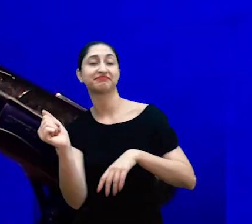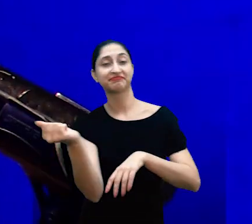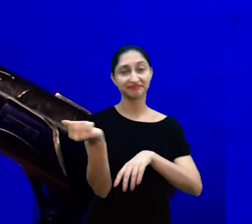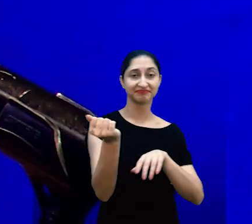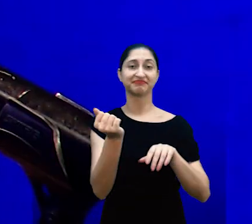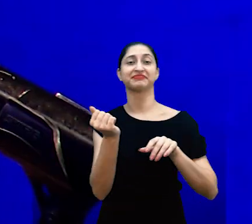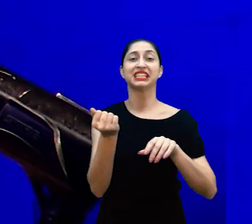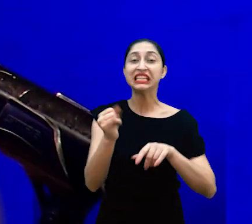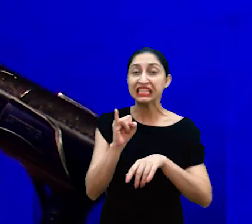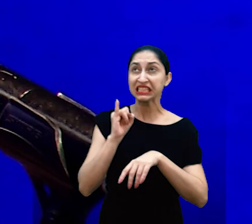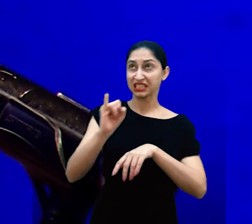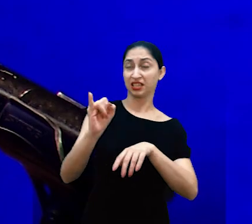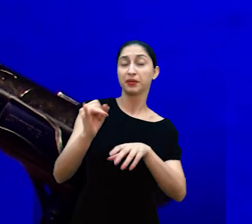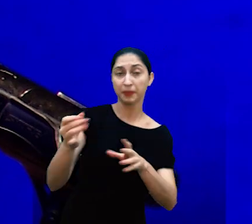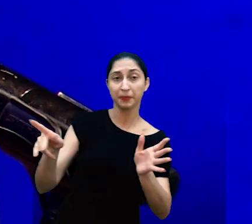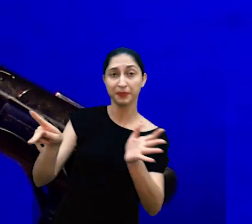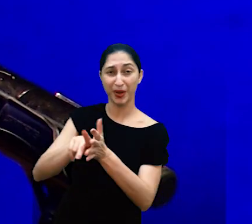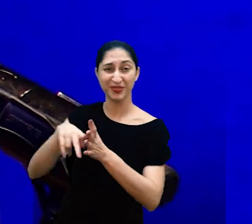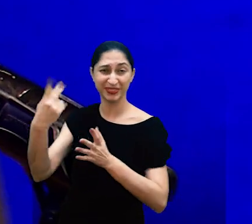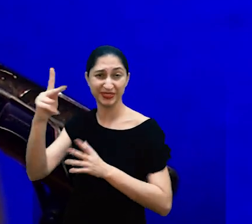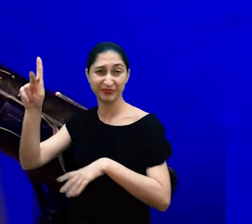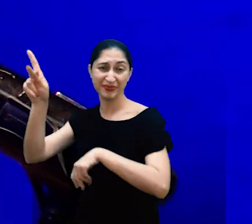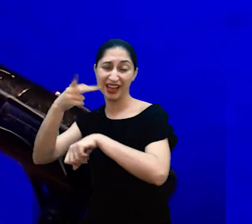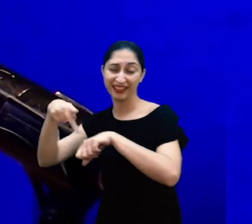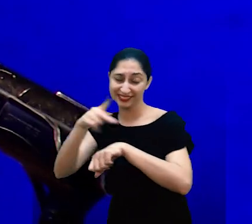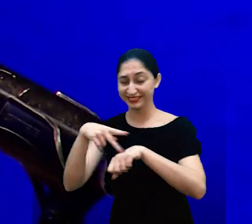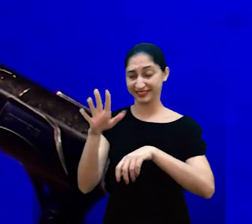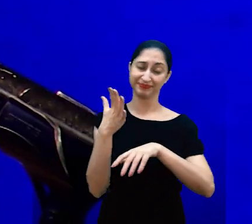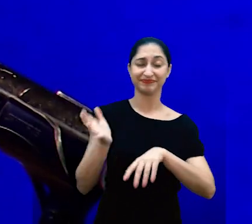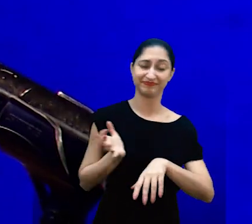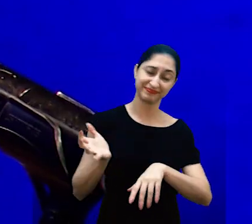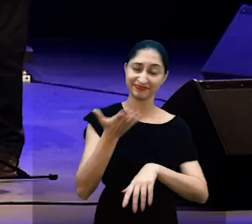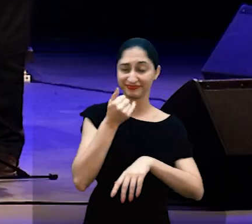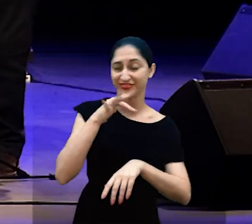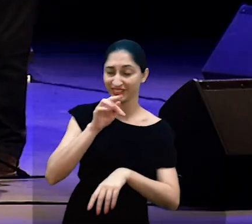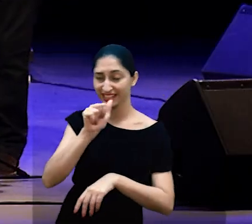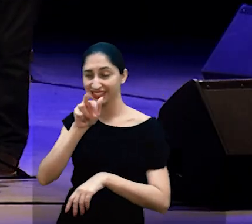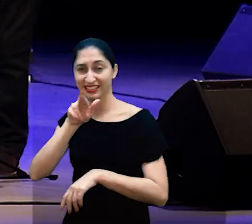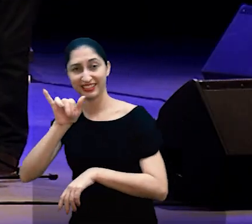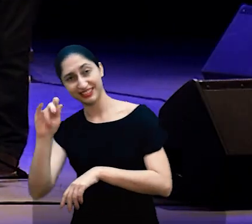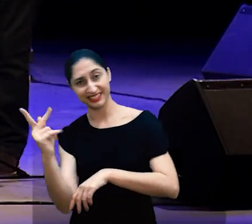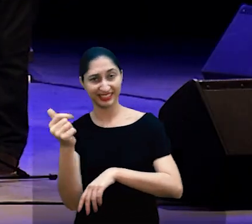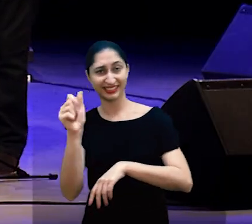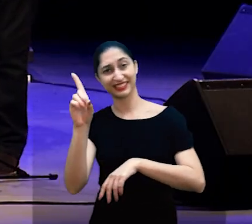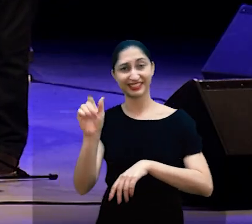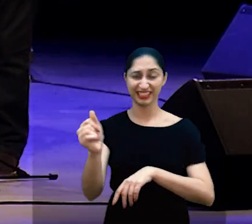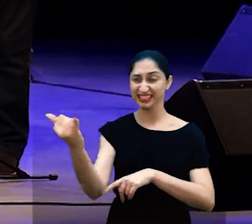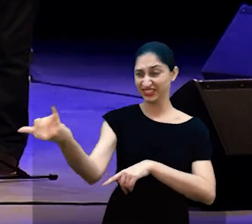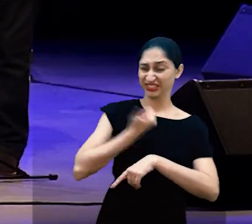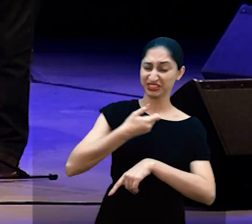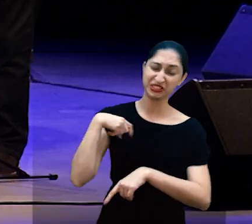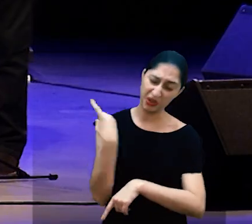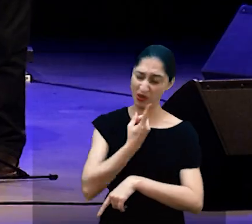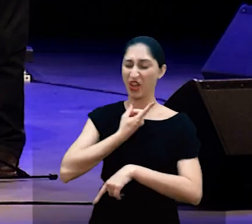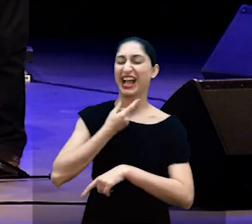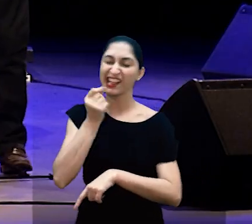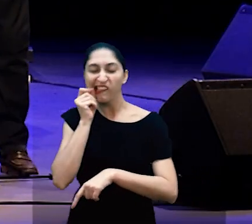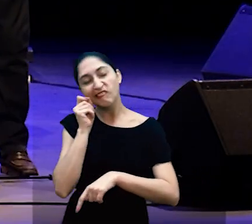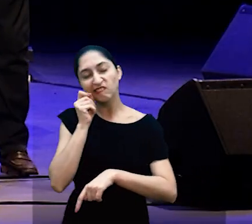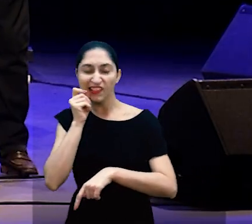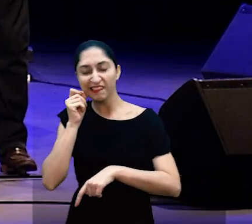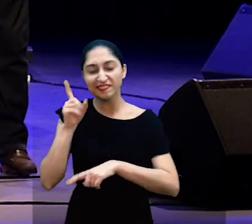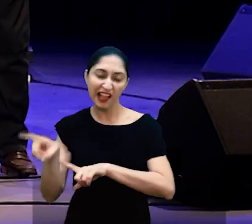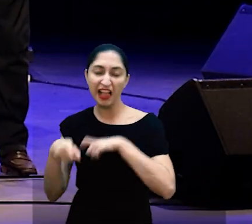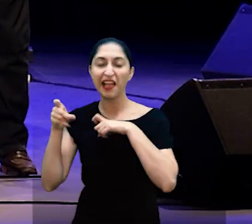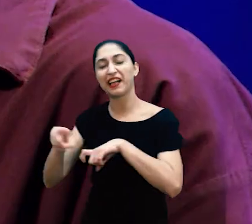mandioca importada, banquete de bacana, era farinhada. Andam falando que nós é caipora, que nós tem